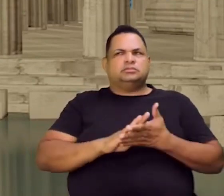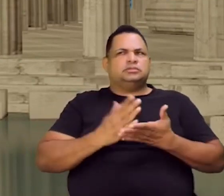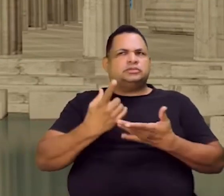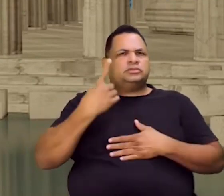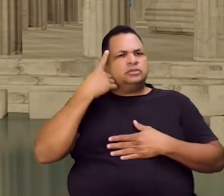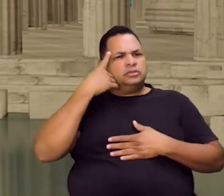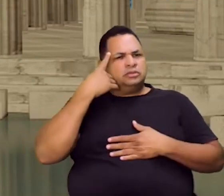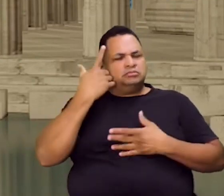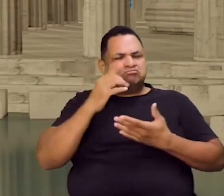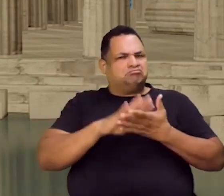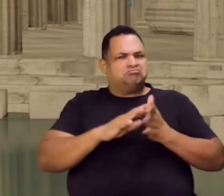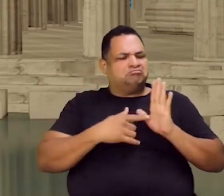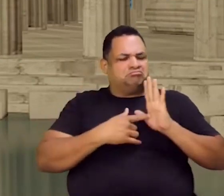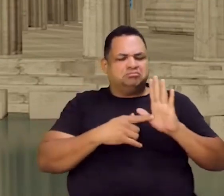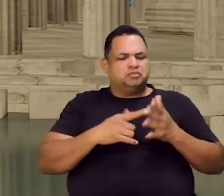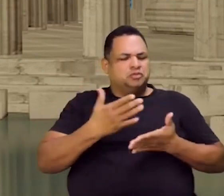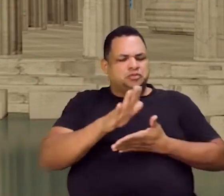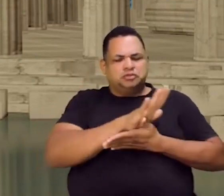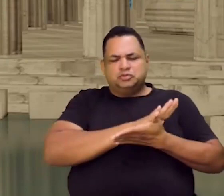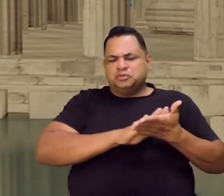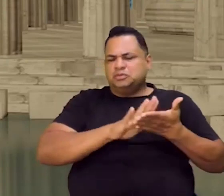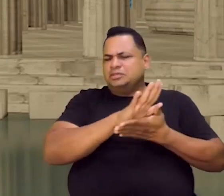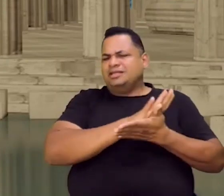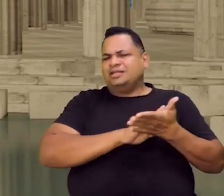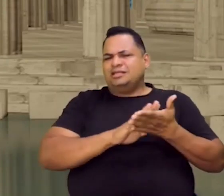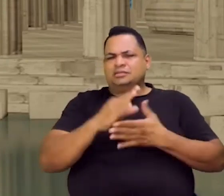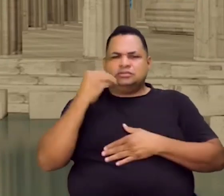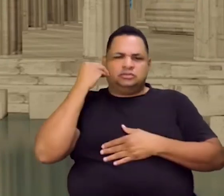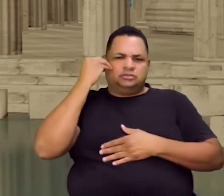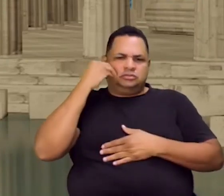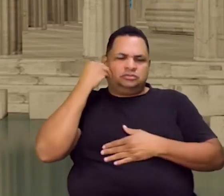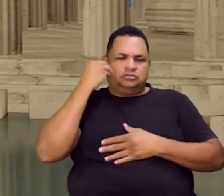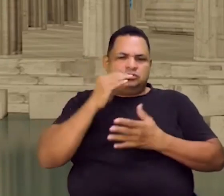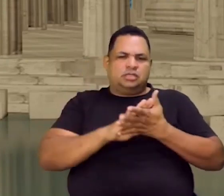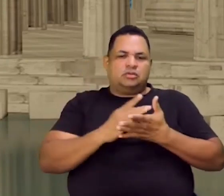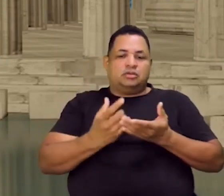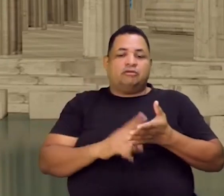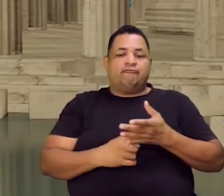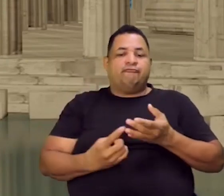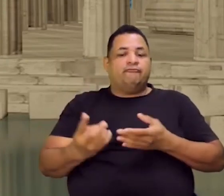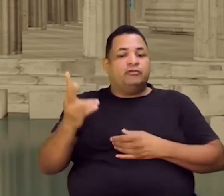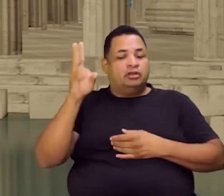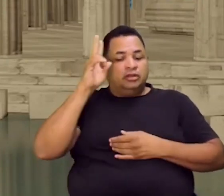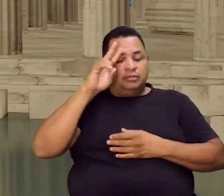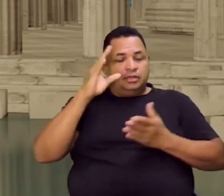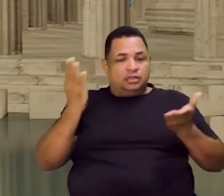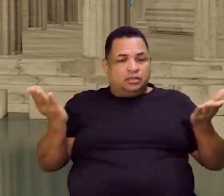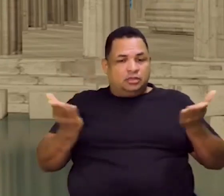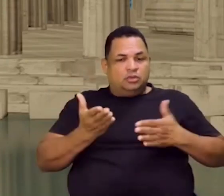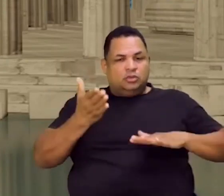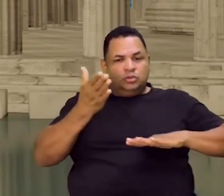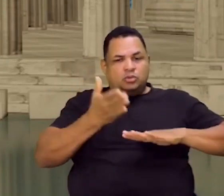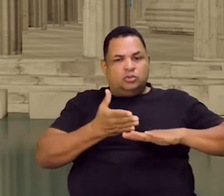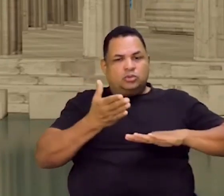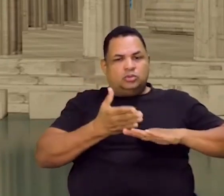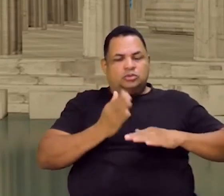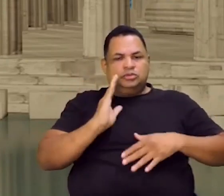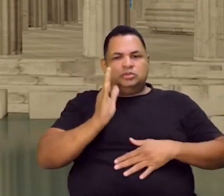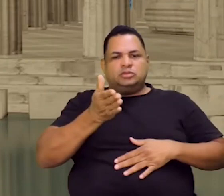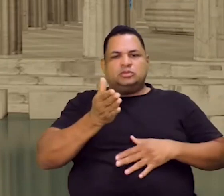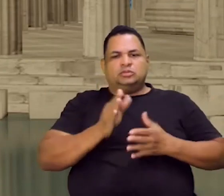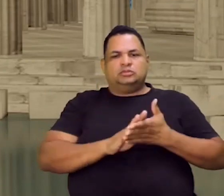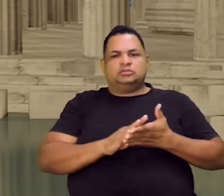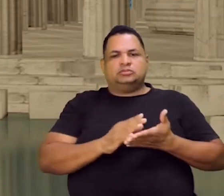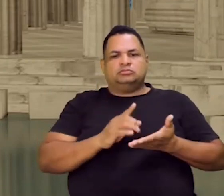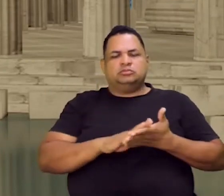alusão, né? Ele não trouxe nenhum experimento. Aí foi resgatado agora na Idade Moderna, nessa perspectiva já